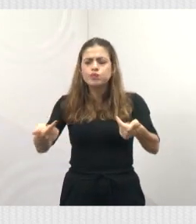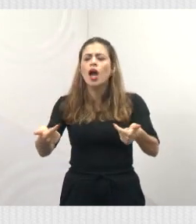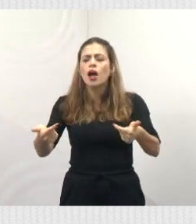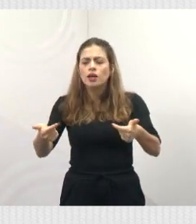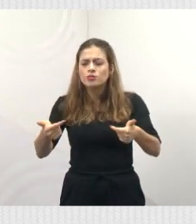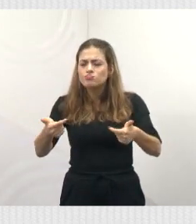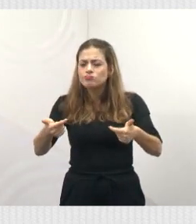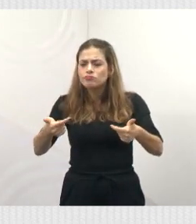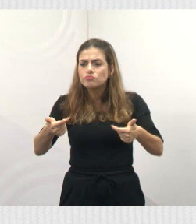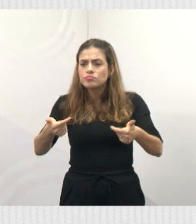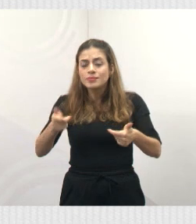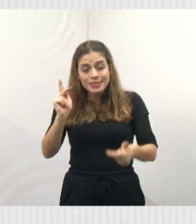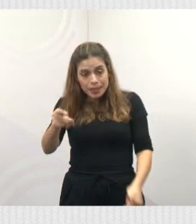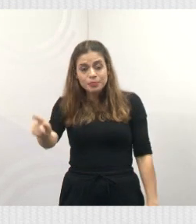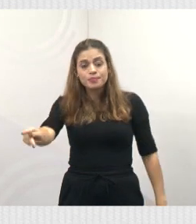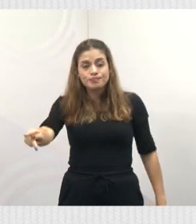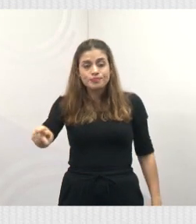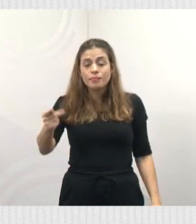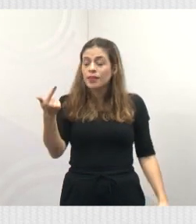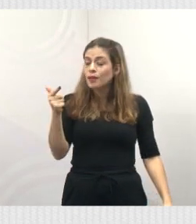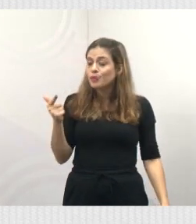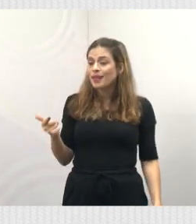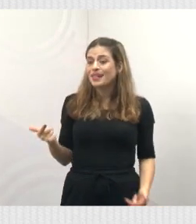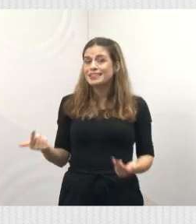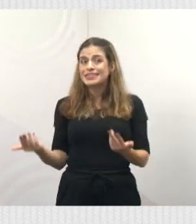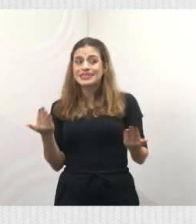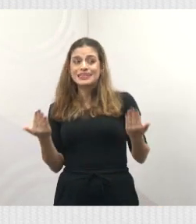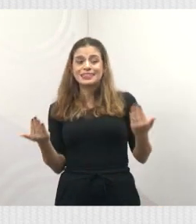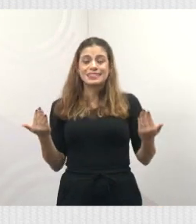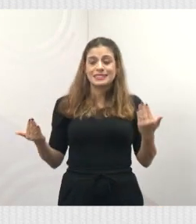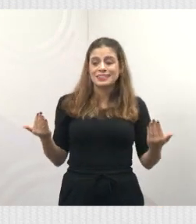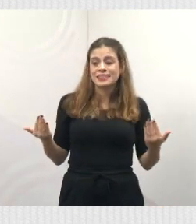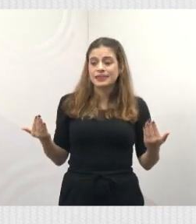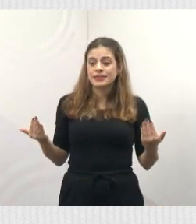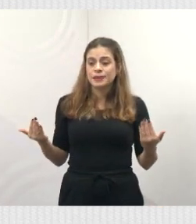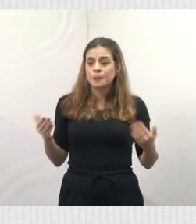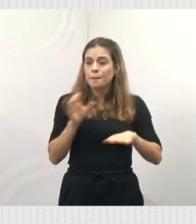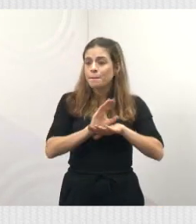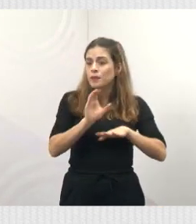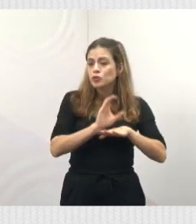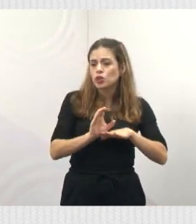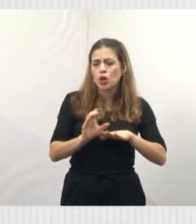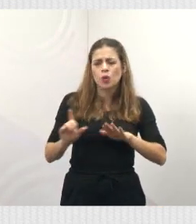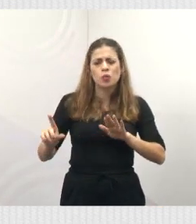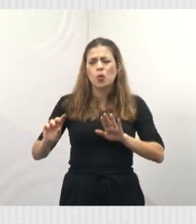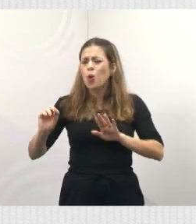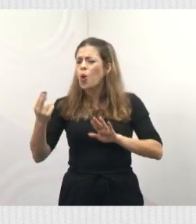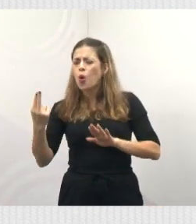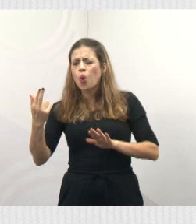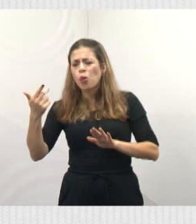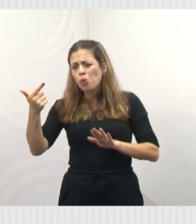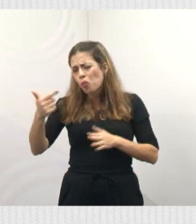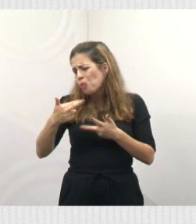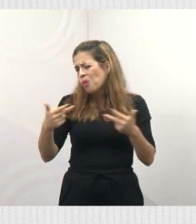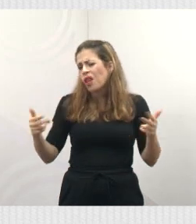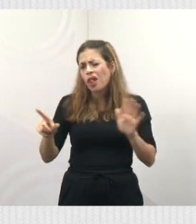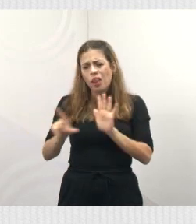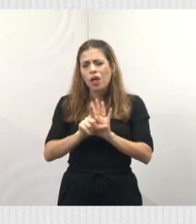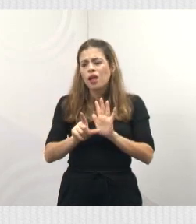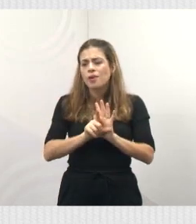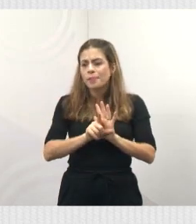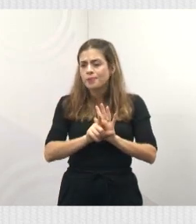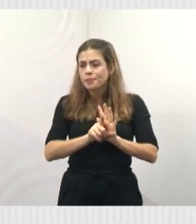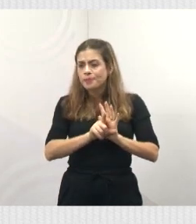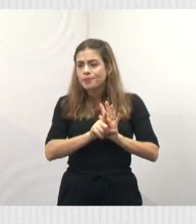há parâmetro, nem na Constituição Federal, nem na Constituição Estadual, nem em lei alguma. Até o advogado-geral da